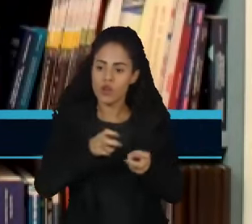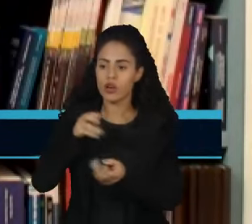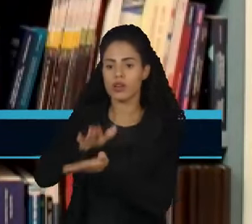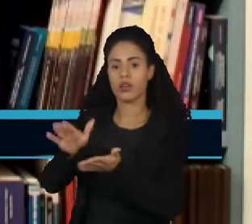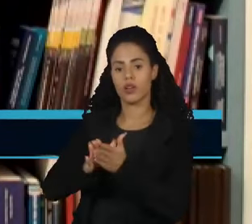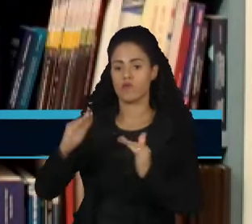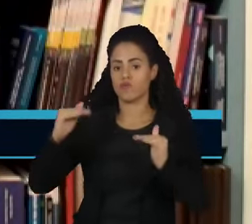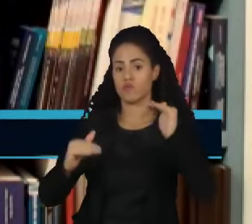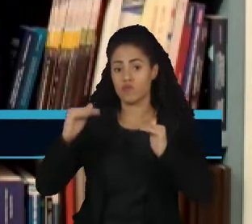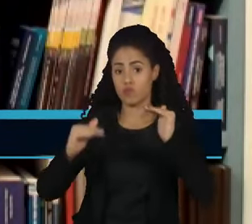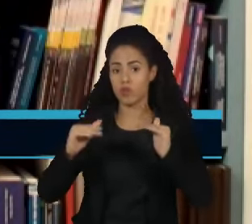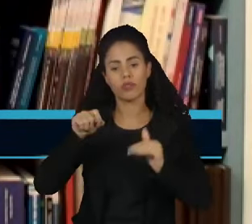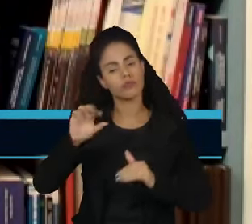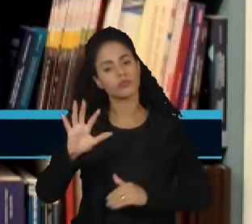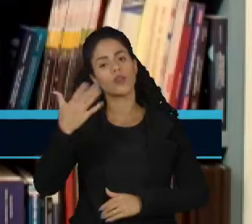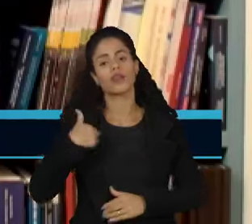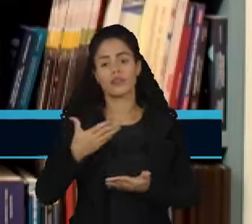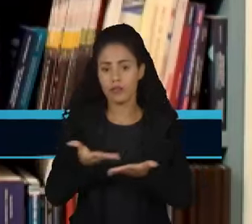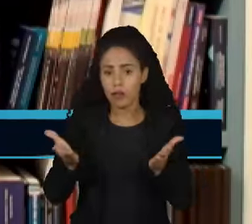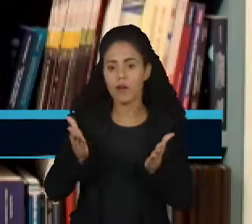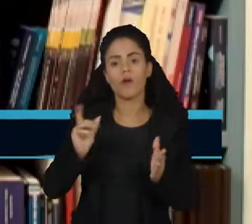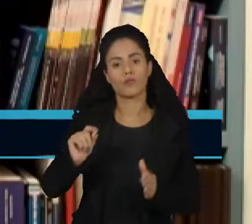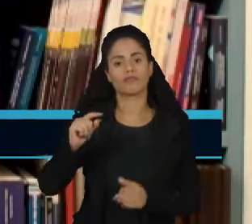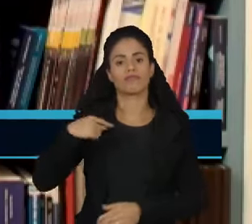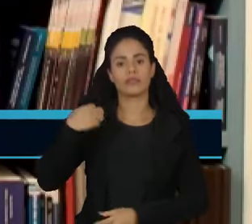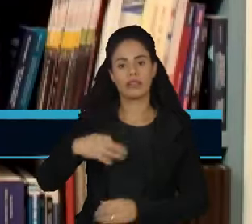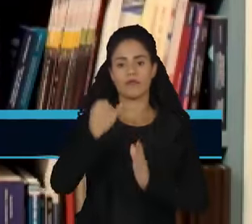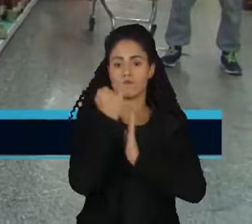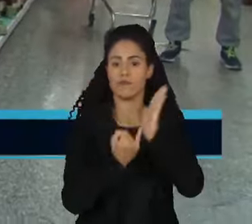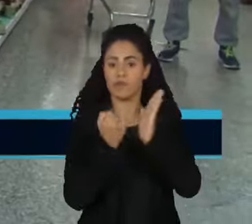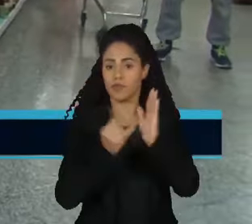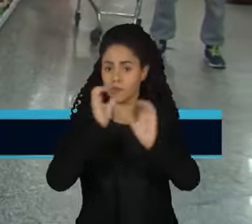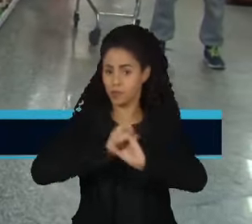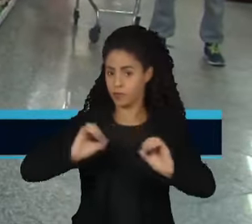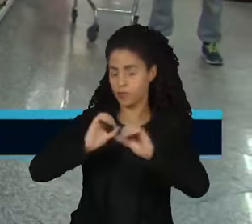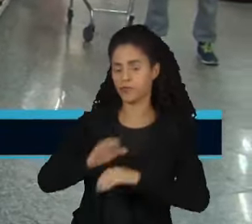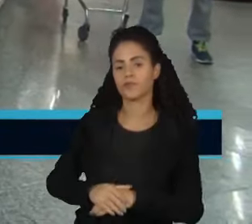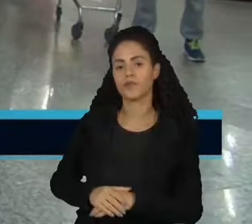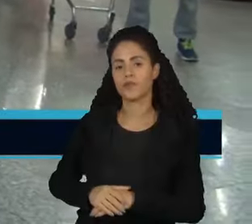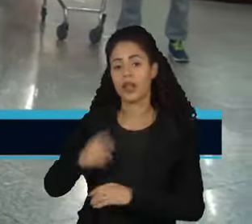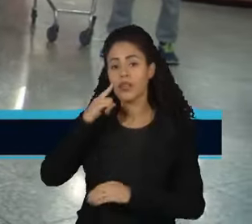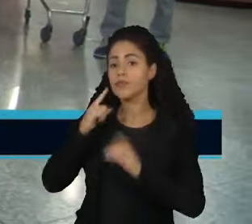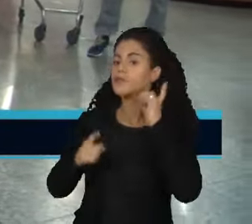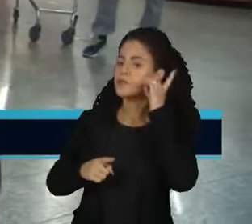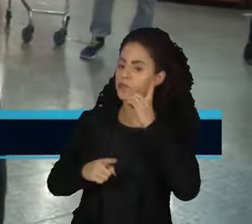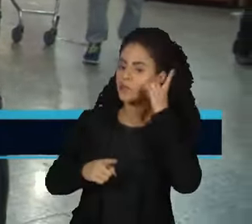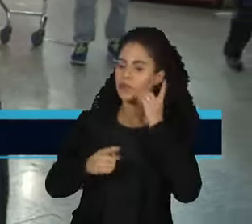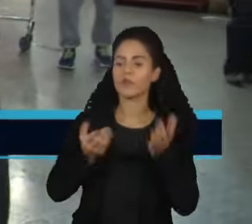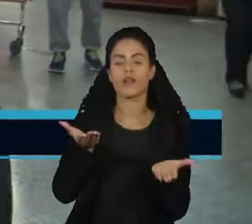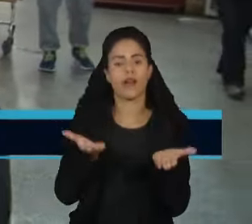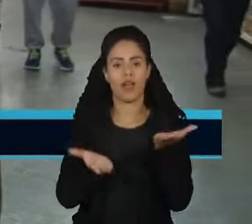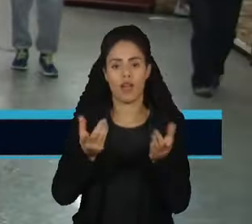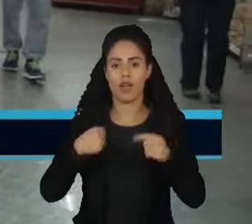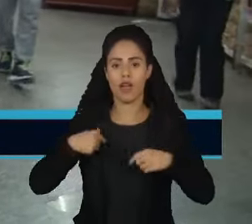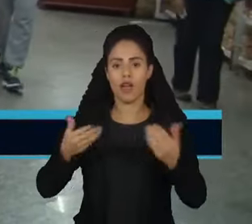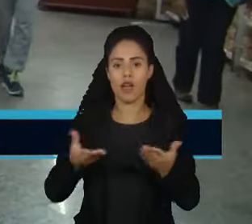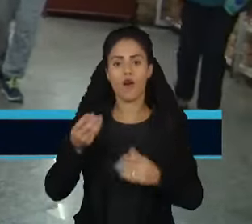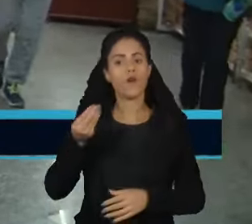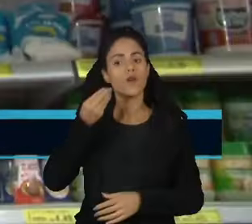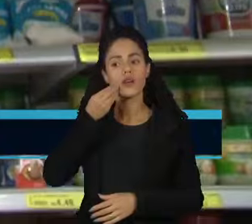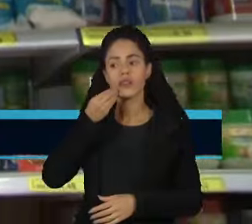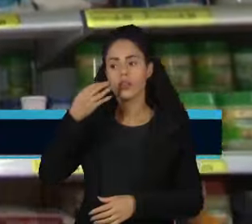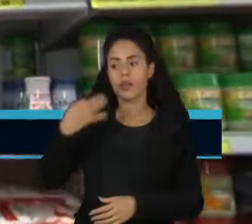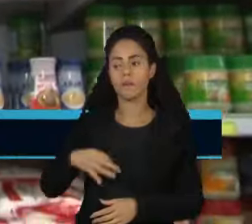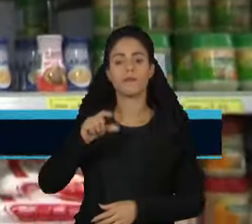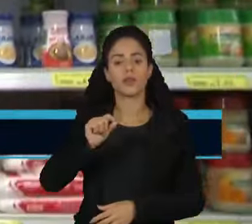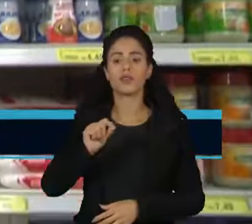bens e serviços que não têm uma alíquota reduzida. Os parlamentares ainda querem incluir o sal, que ficou de